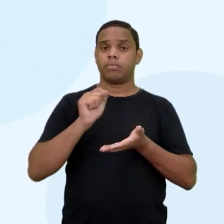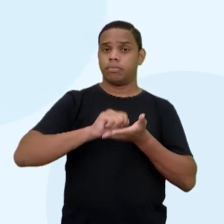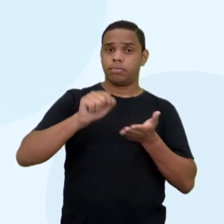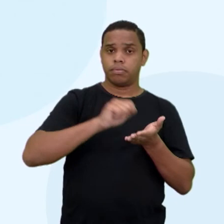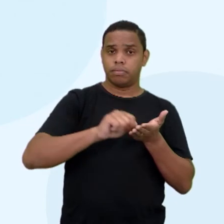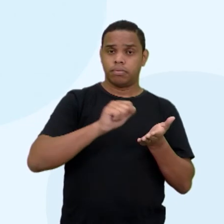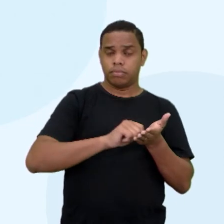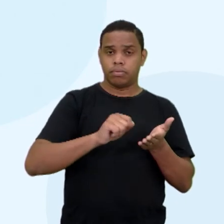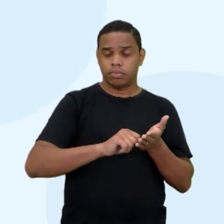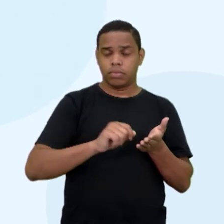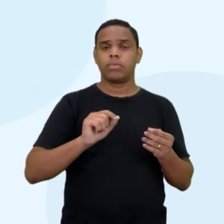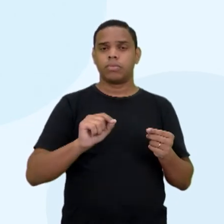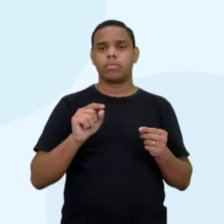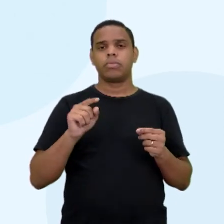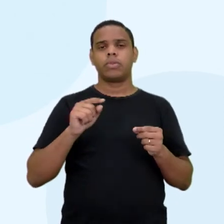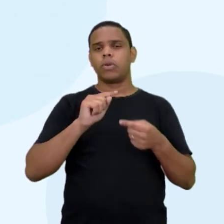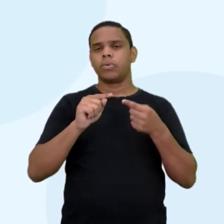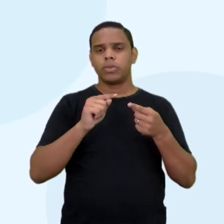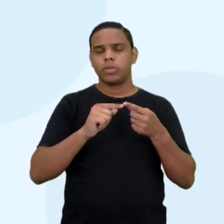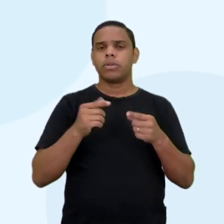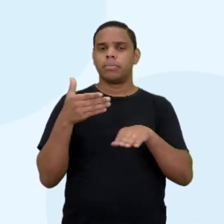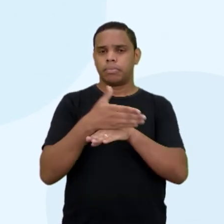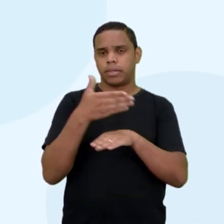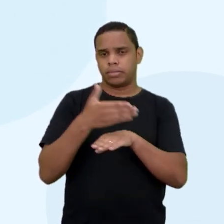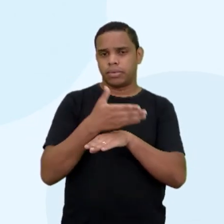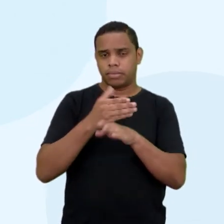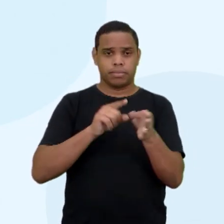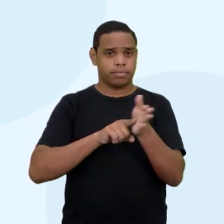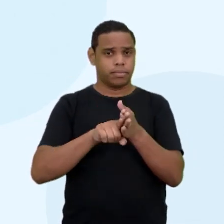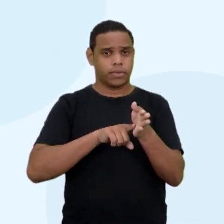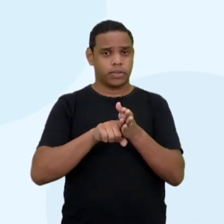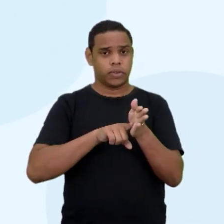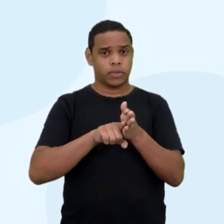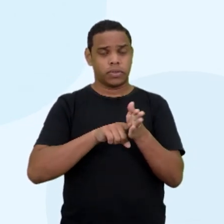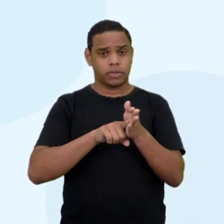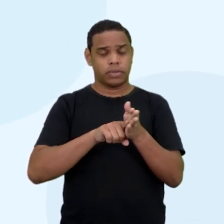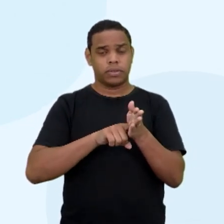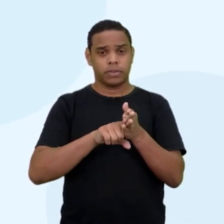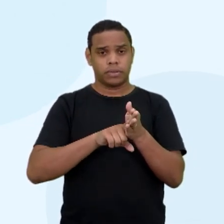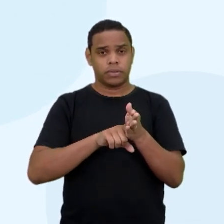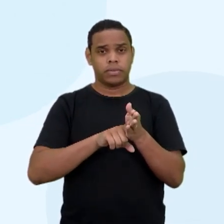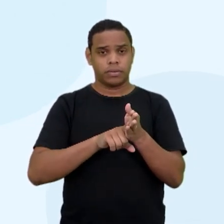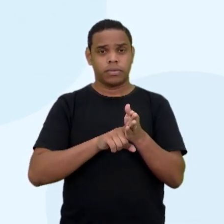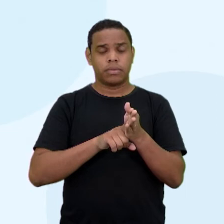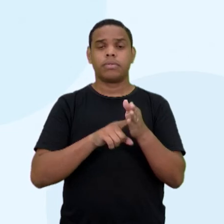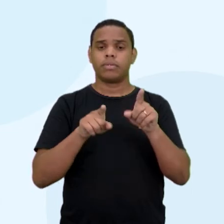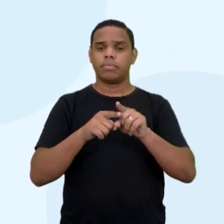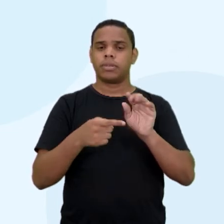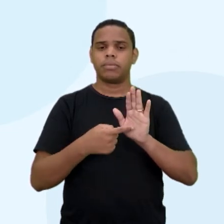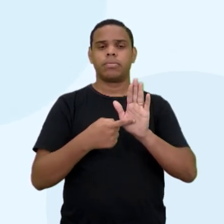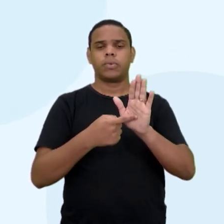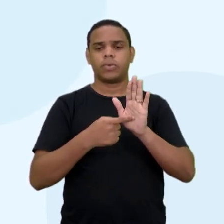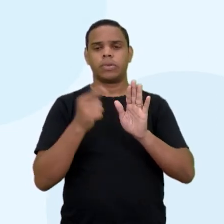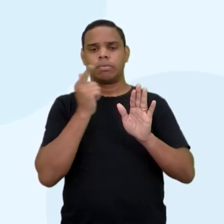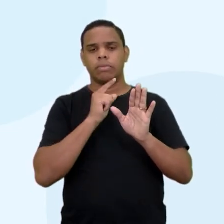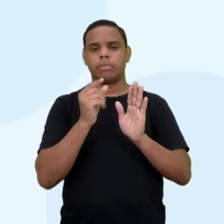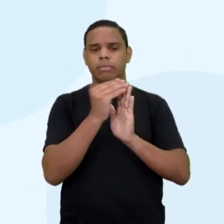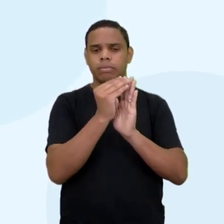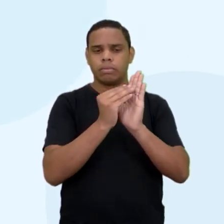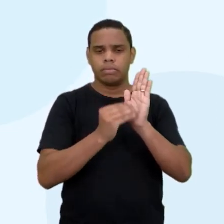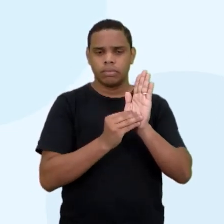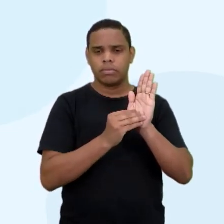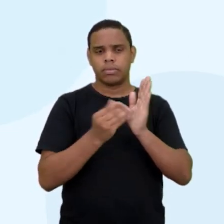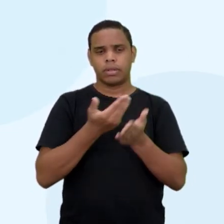escrito, com base no critério de participação nas pesquisas realizadas e da apresentação dos resultados aos